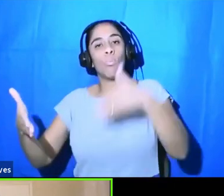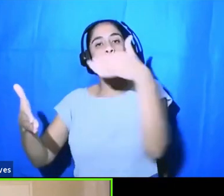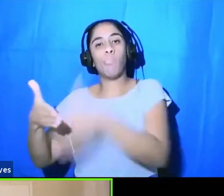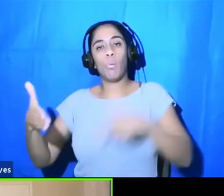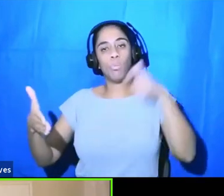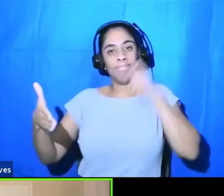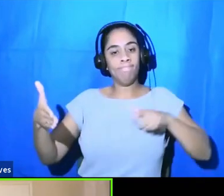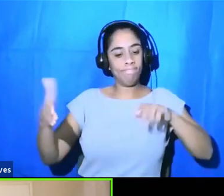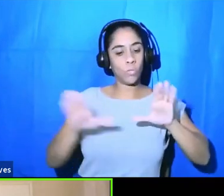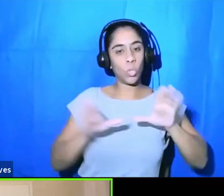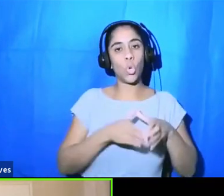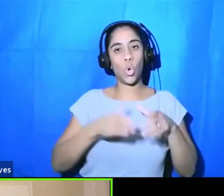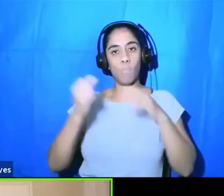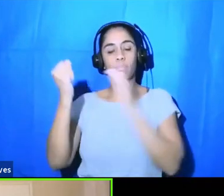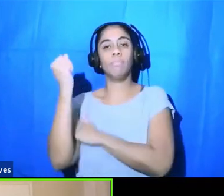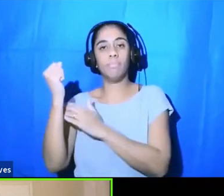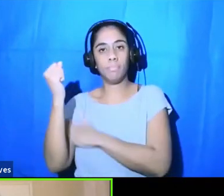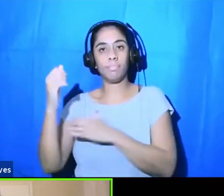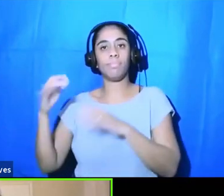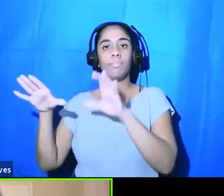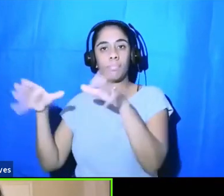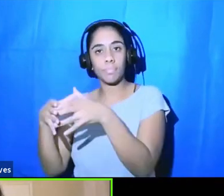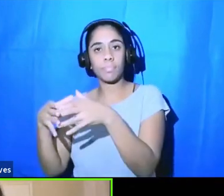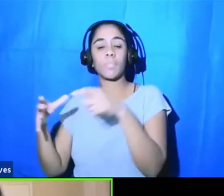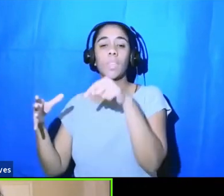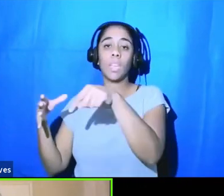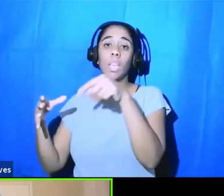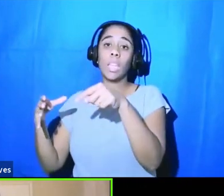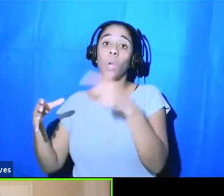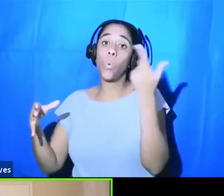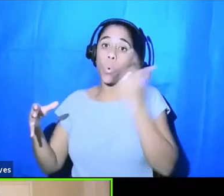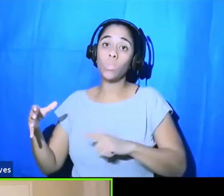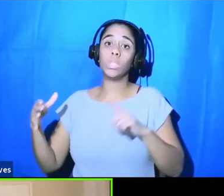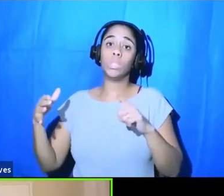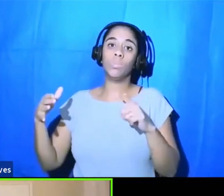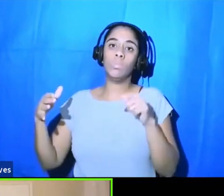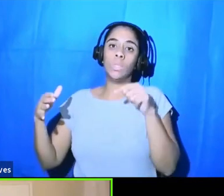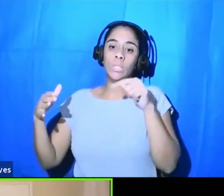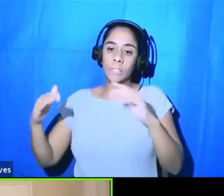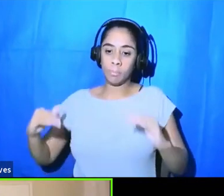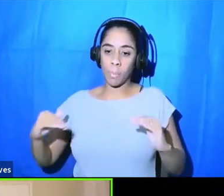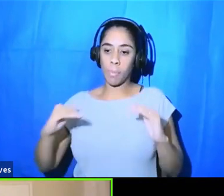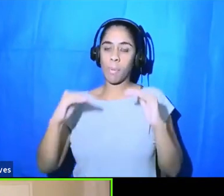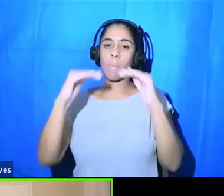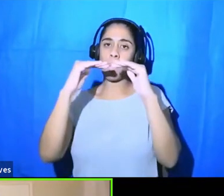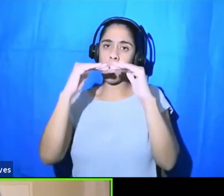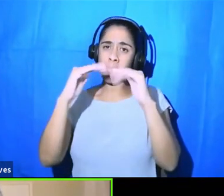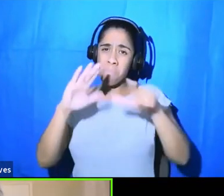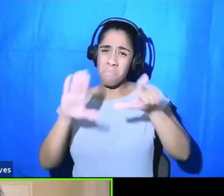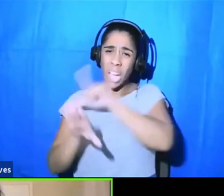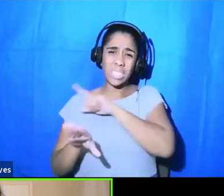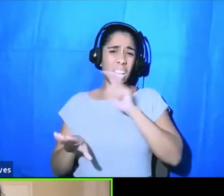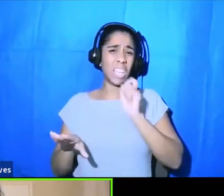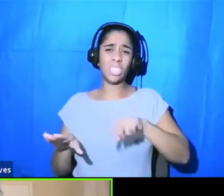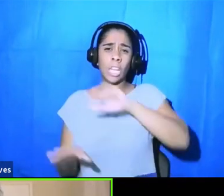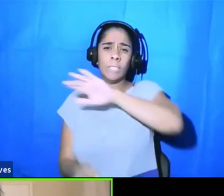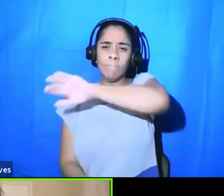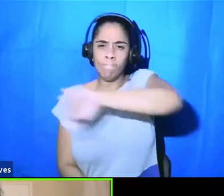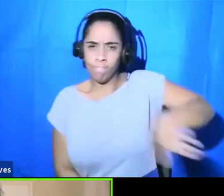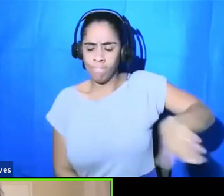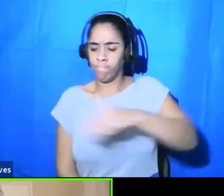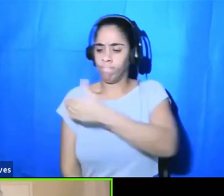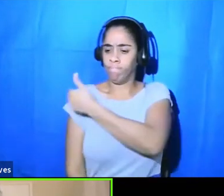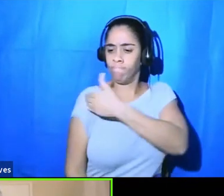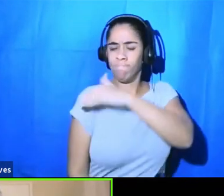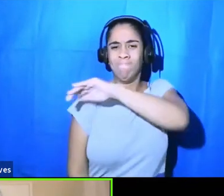de uma paridade trans-excluente, uma paridade que não era sensível como